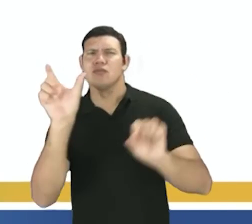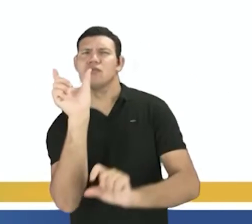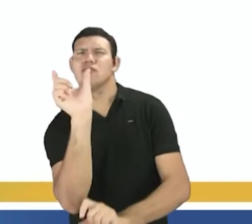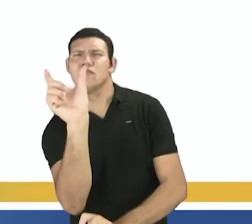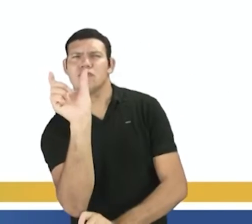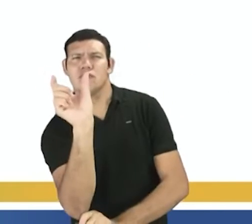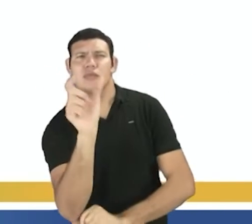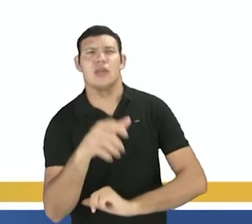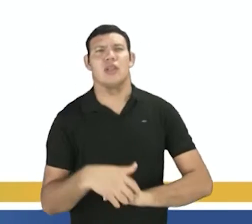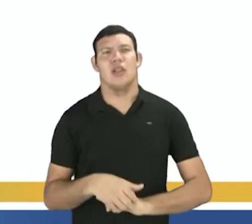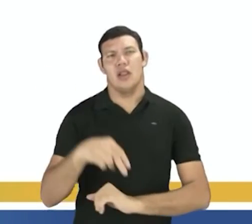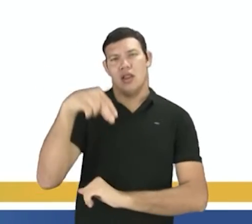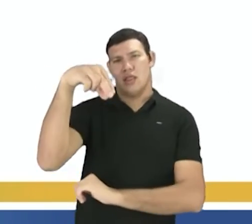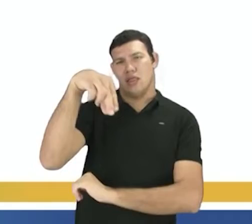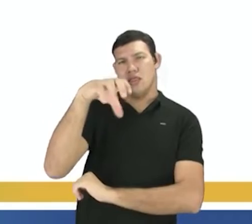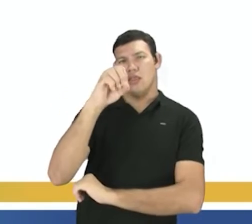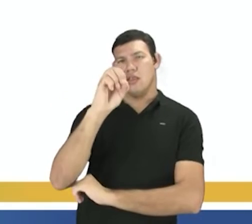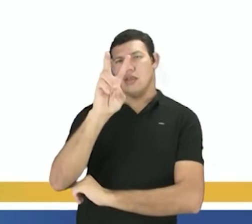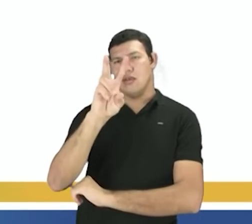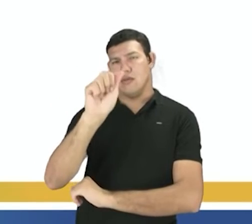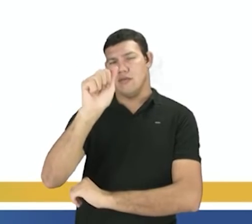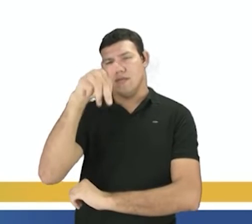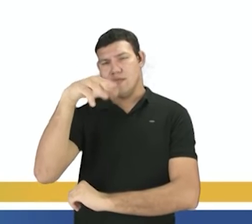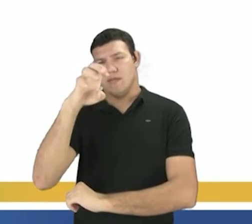e humildemente.